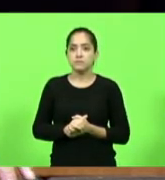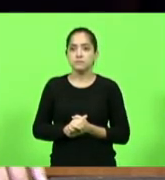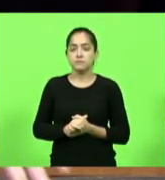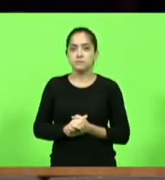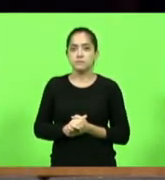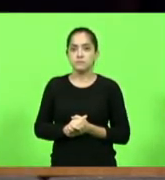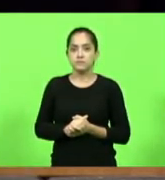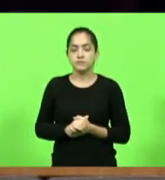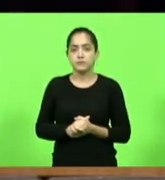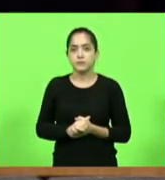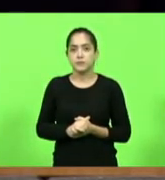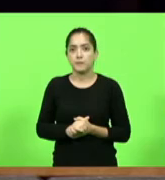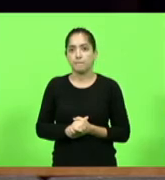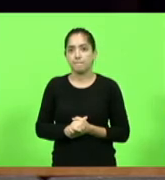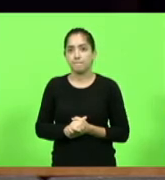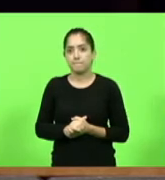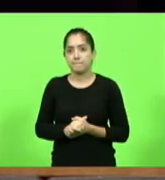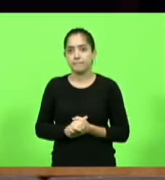mas